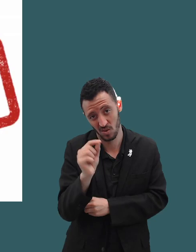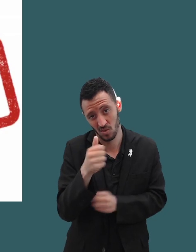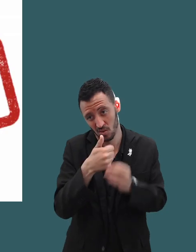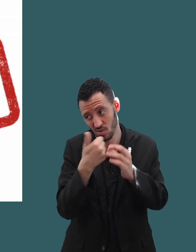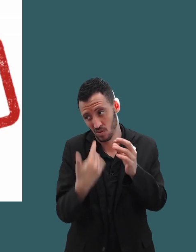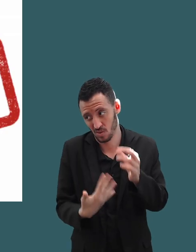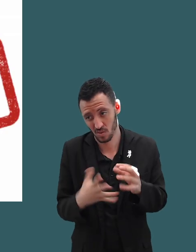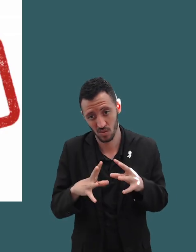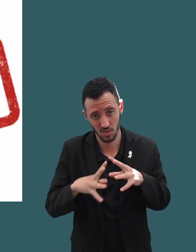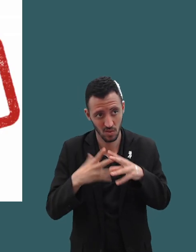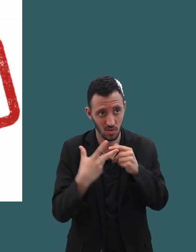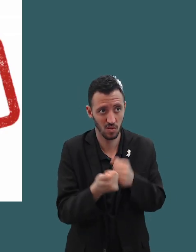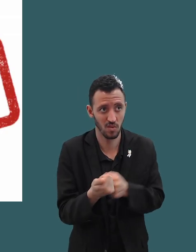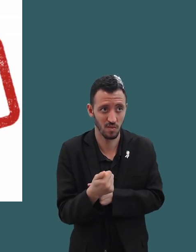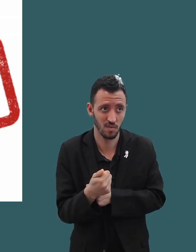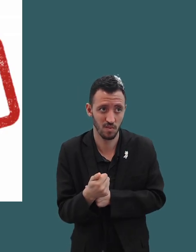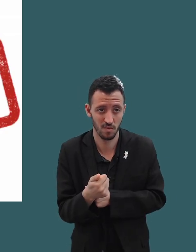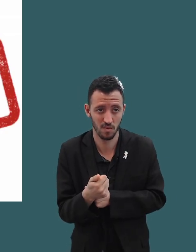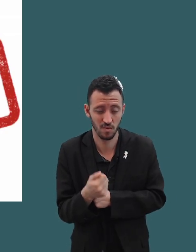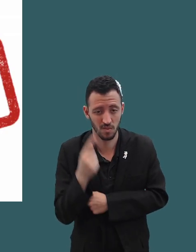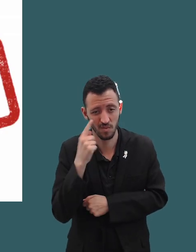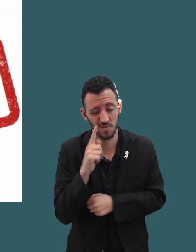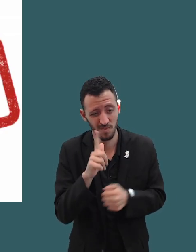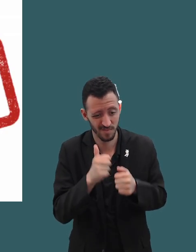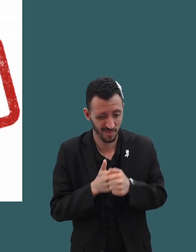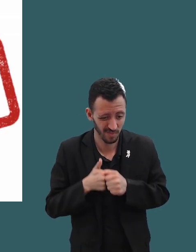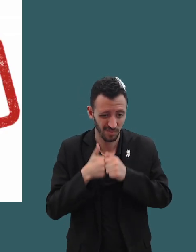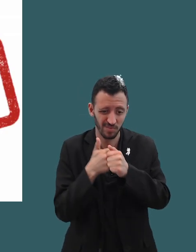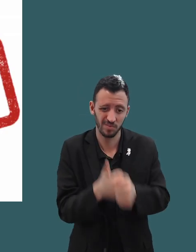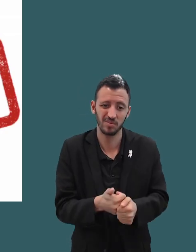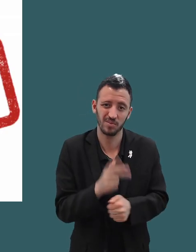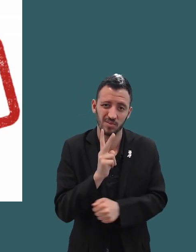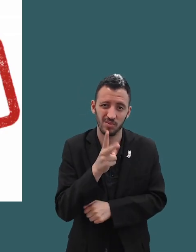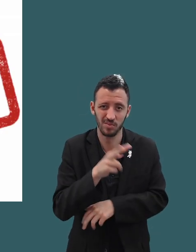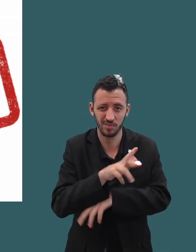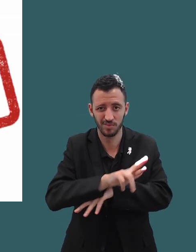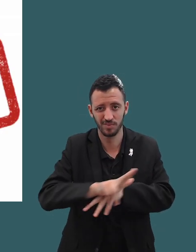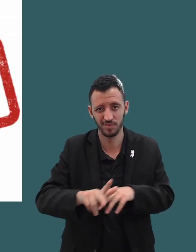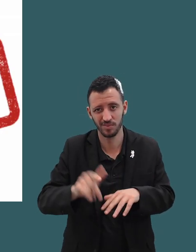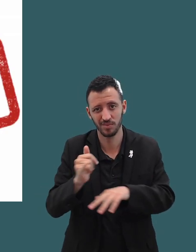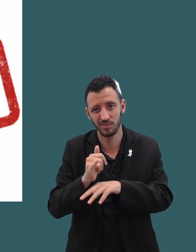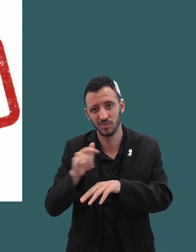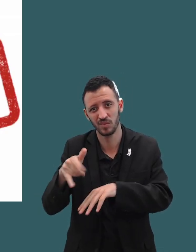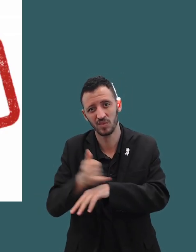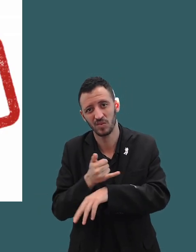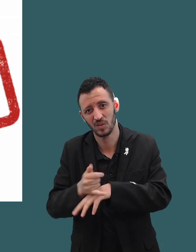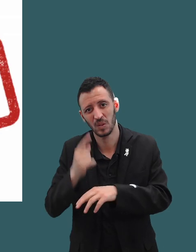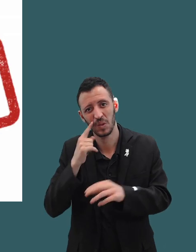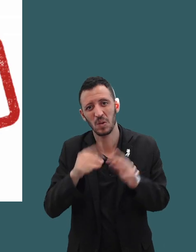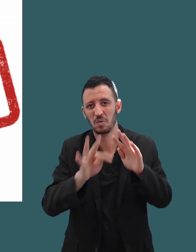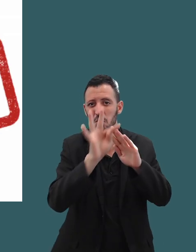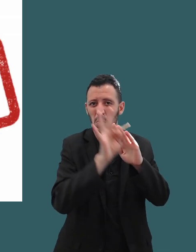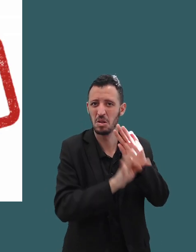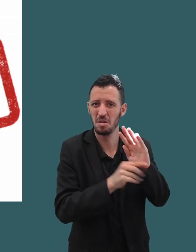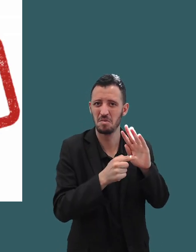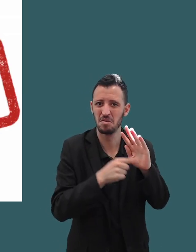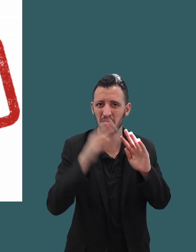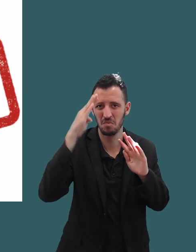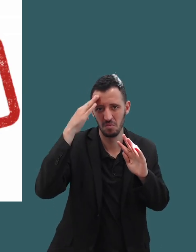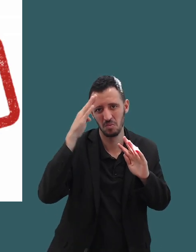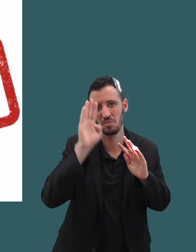conteúdos, isso aqui são conteúdos que a gente monitora assim, massivamente em várias ferramentas. Aqui esses textos são